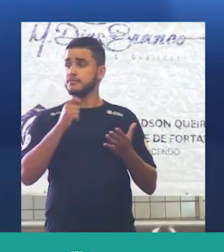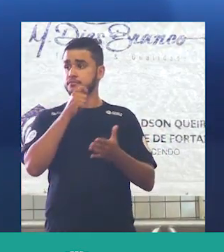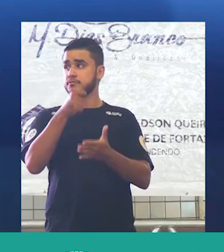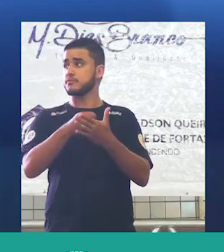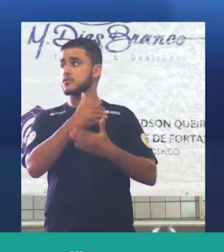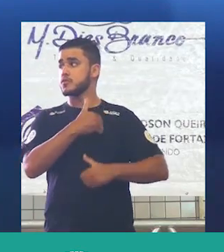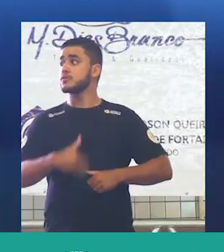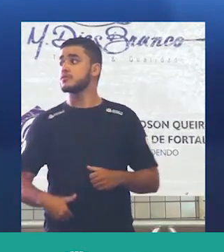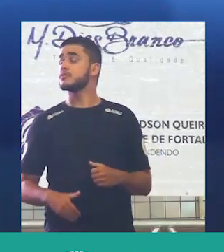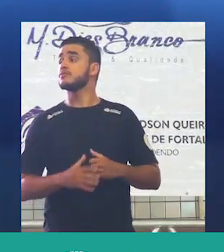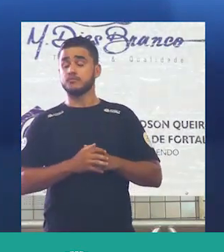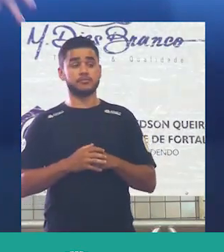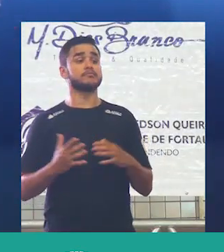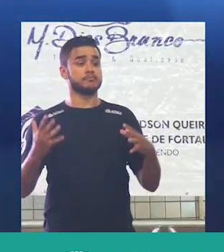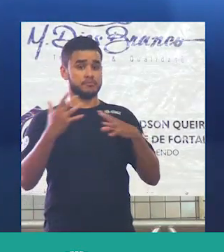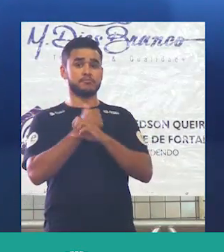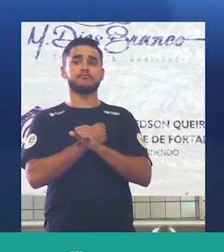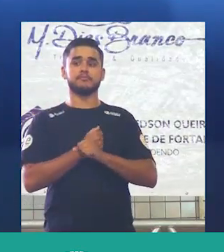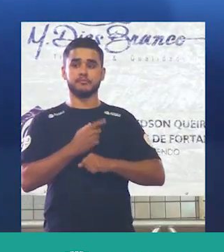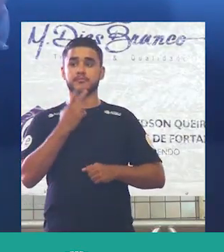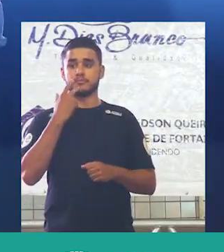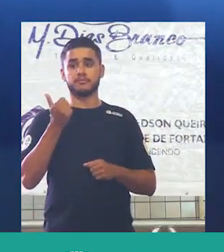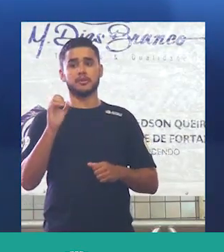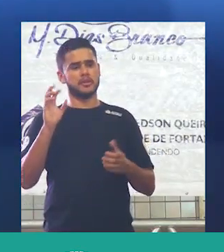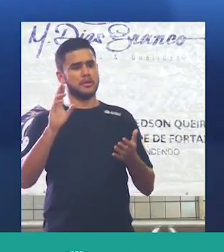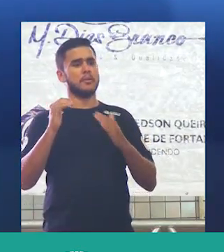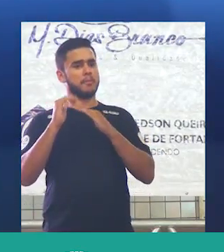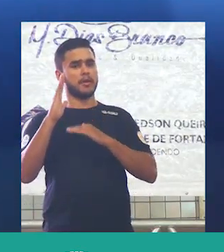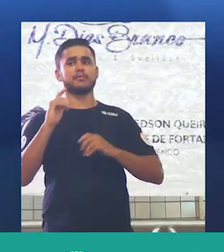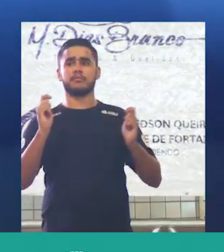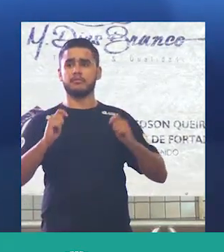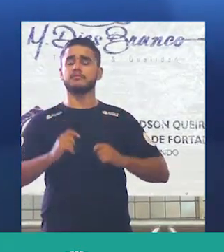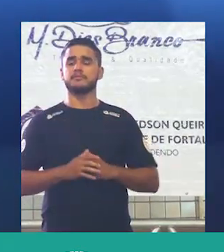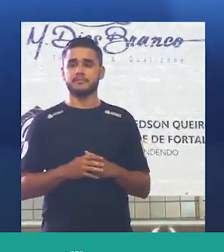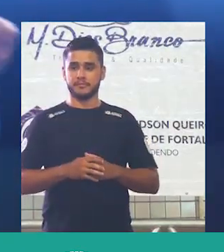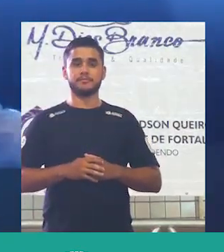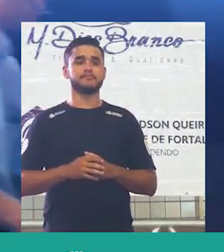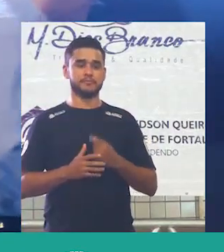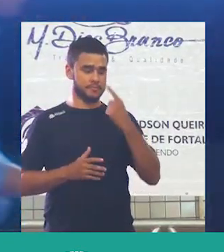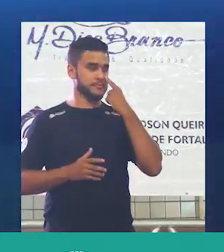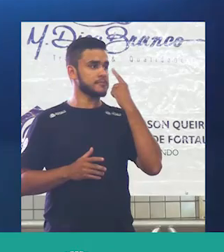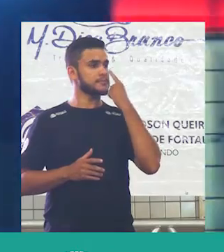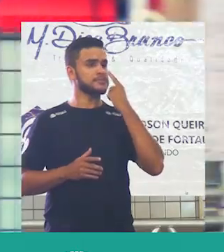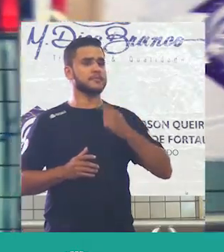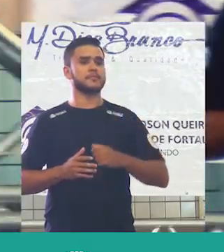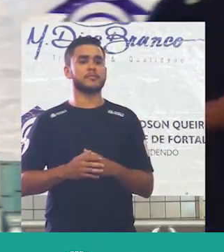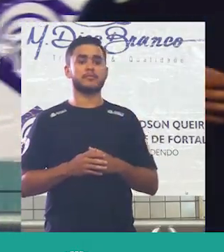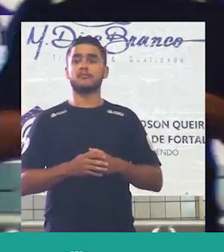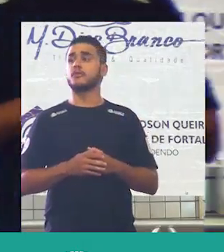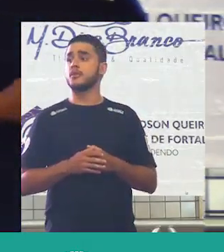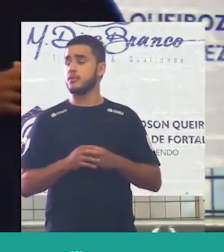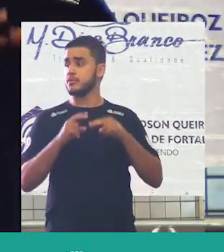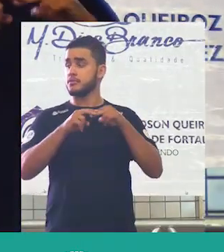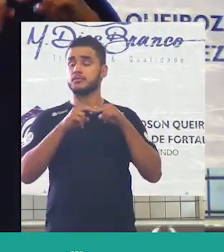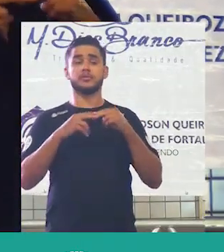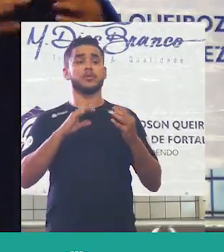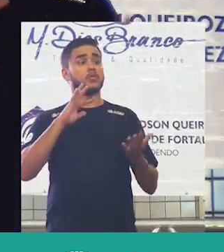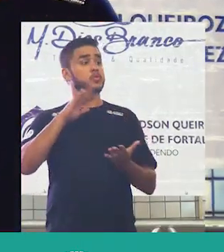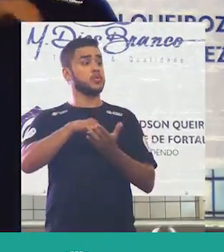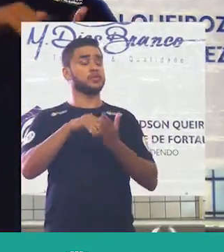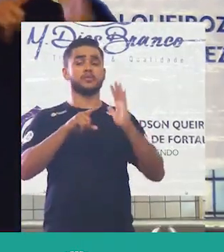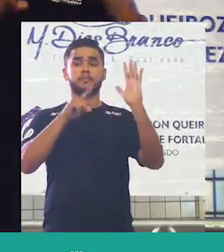dinheirinho. Acho que dava mais do que R$10, um pouquinho mais. Pois vamos em frente. Dessa forma, nossa